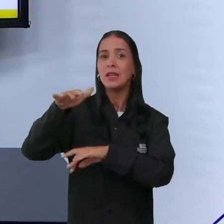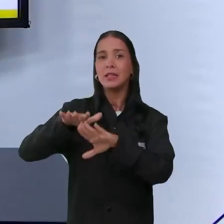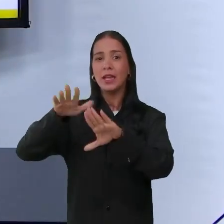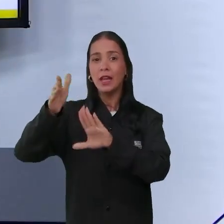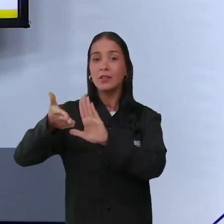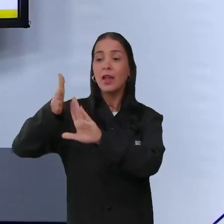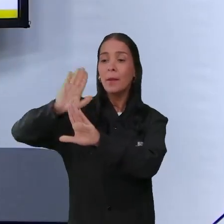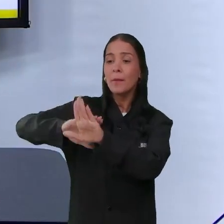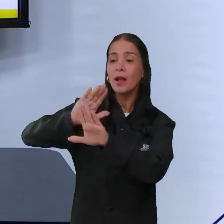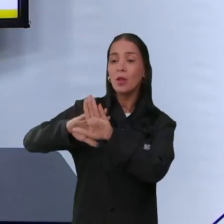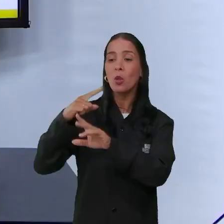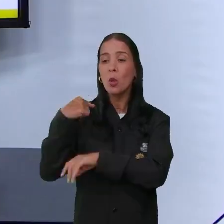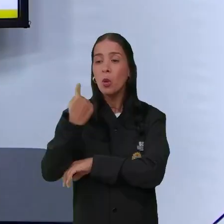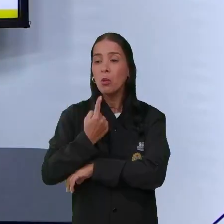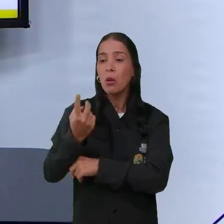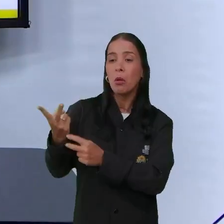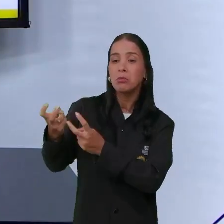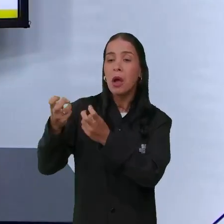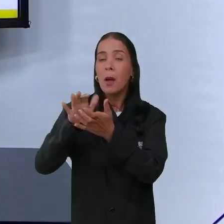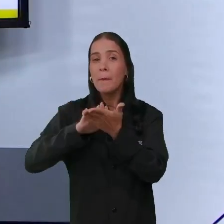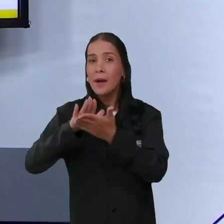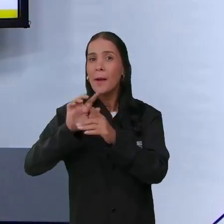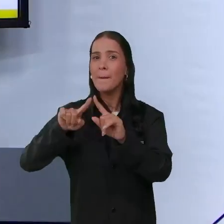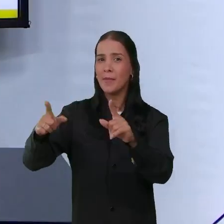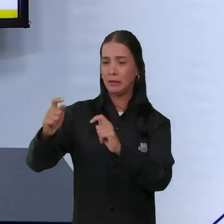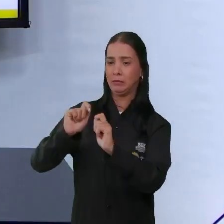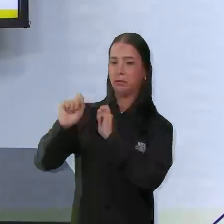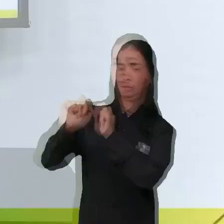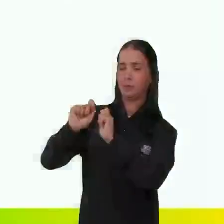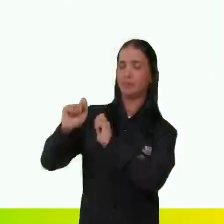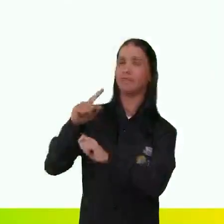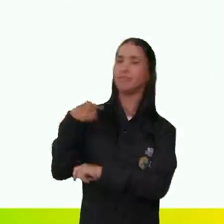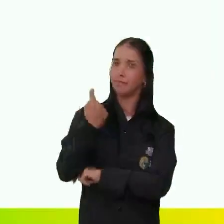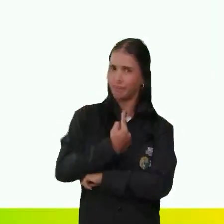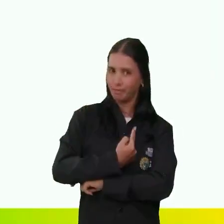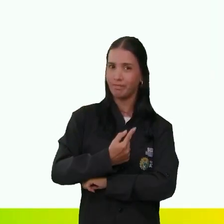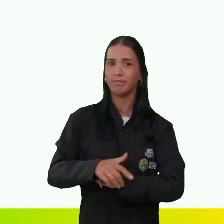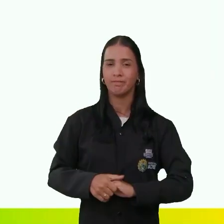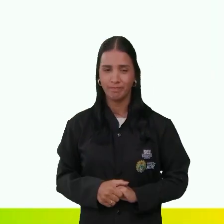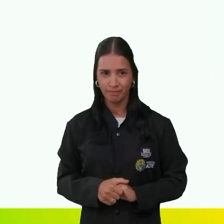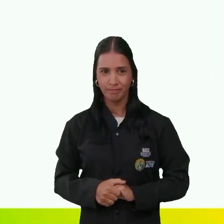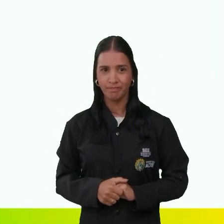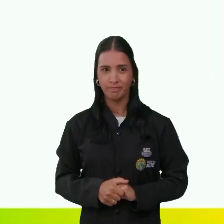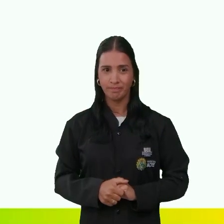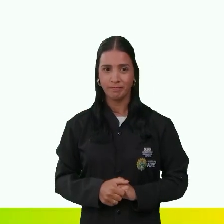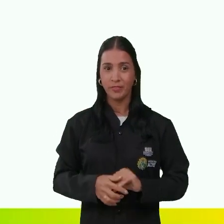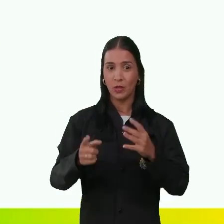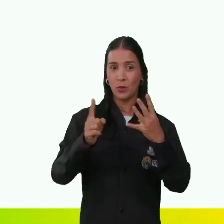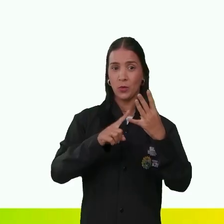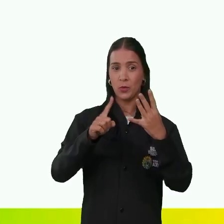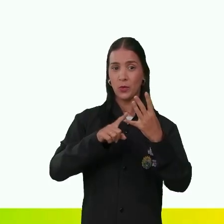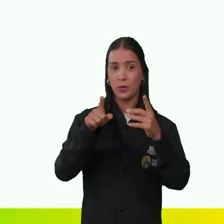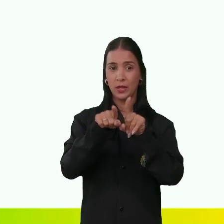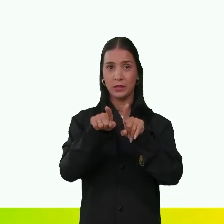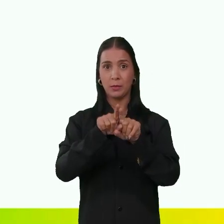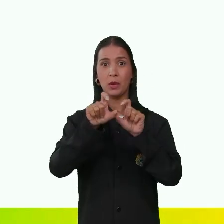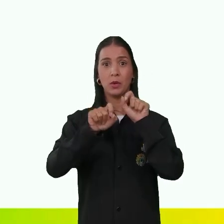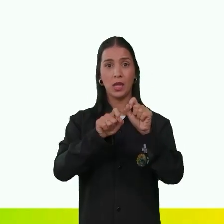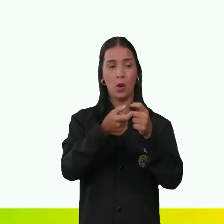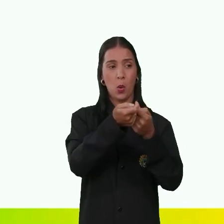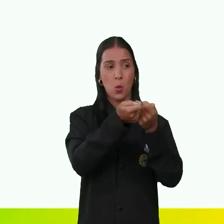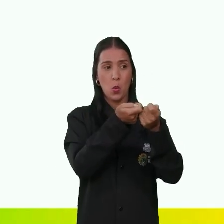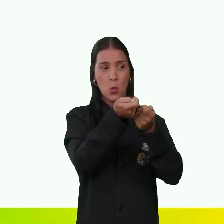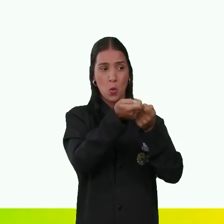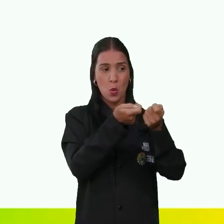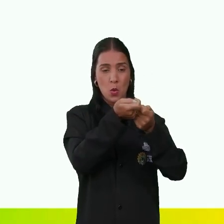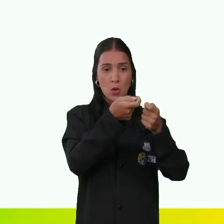forma imperceptível. Outra coisa que nós temos aí, o quarto ponto, a manipulação e